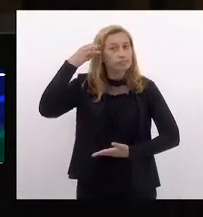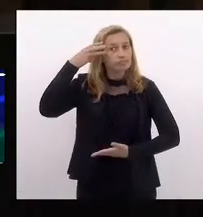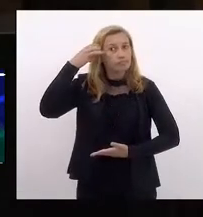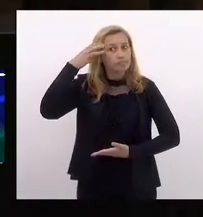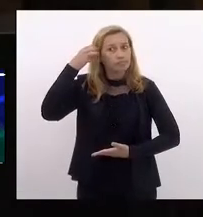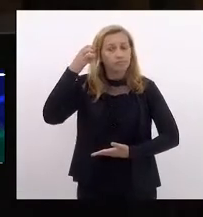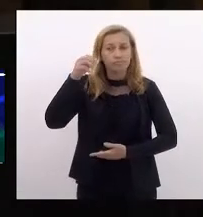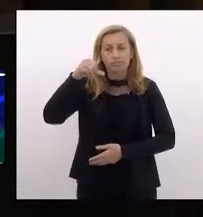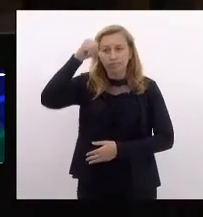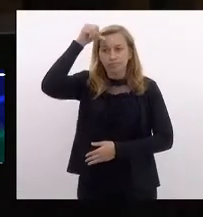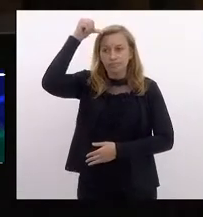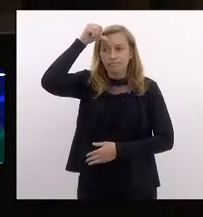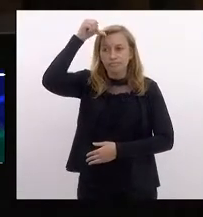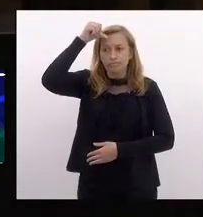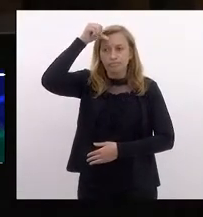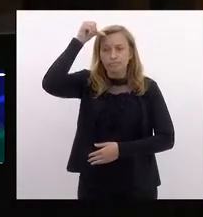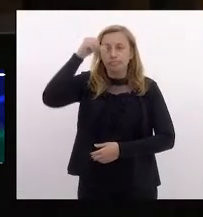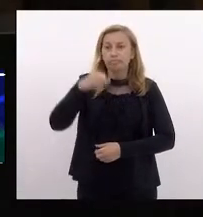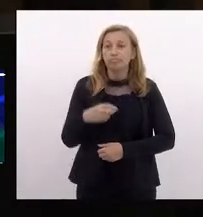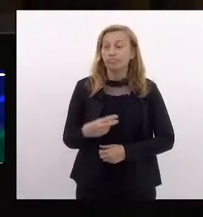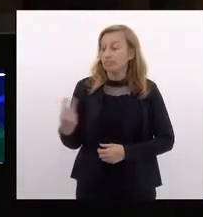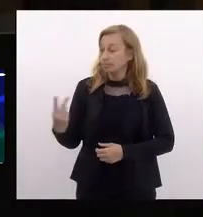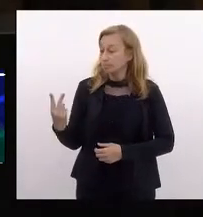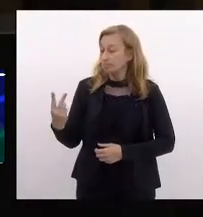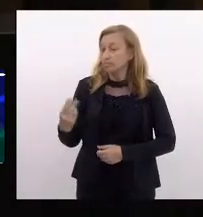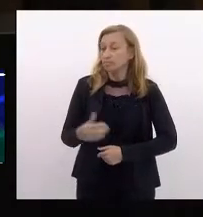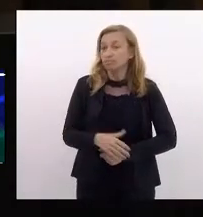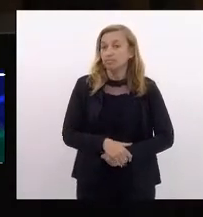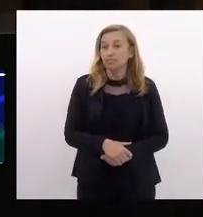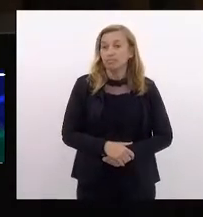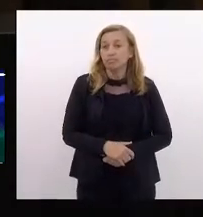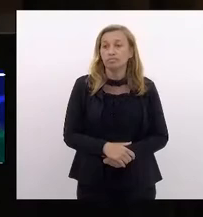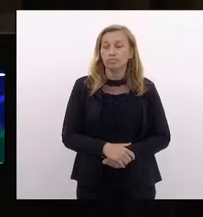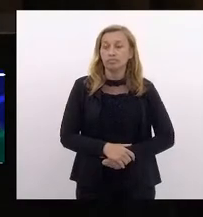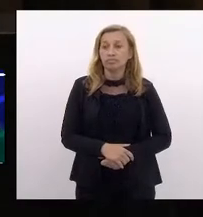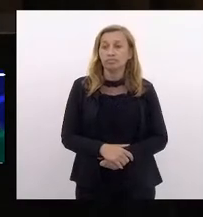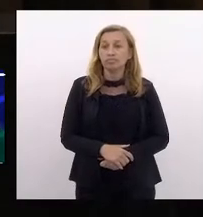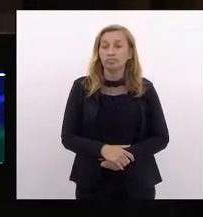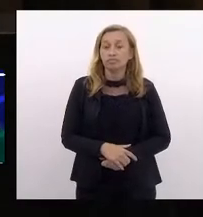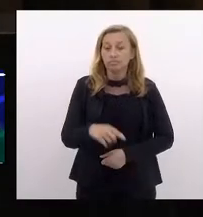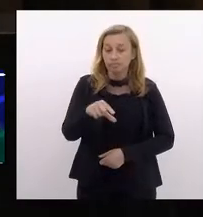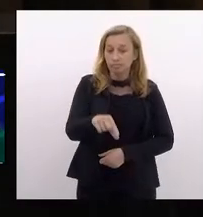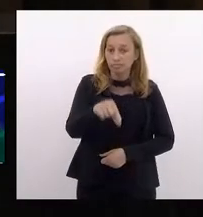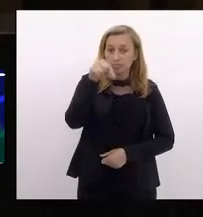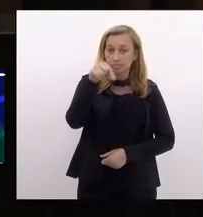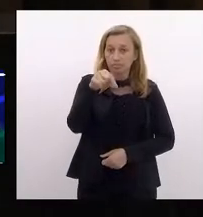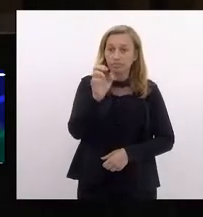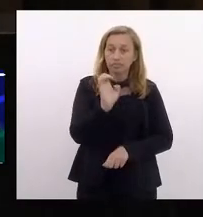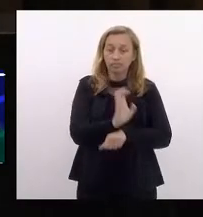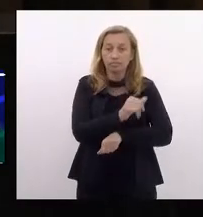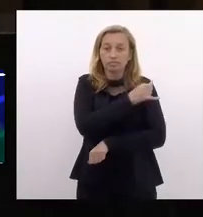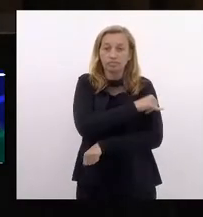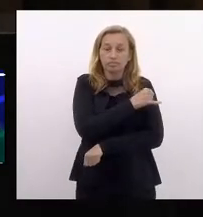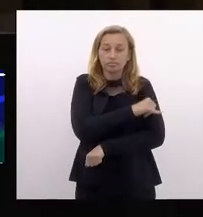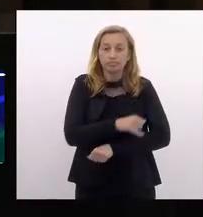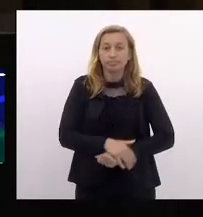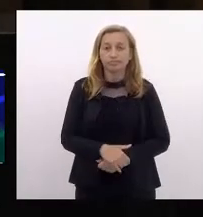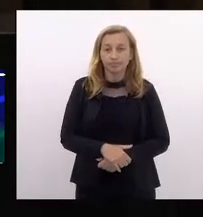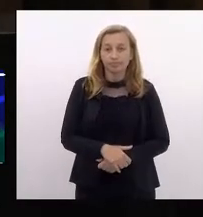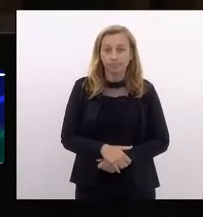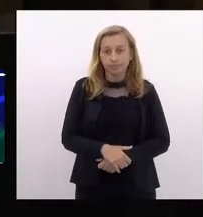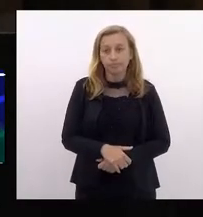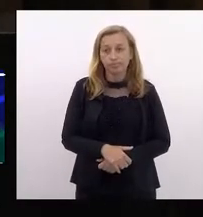Cláudio Castro Essa dupla Que que foi Eleita no estado do Rio de Janeiro